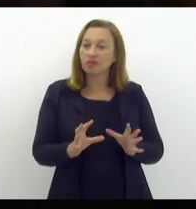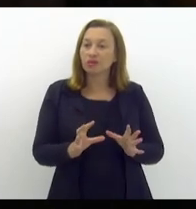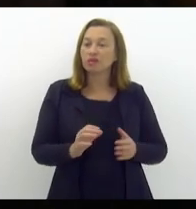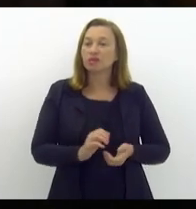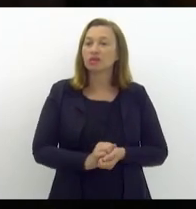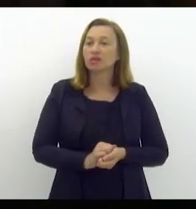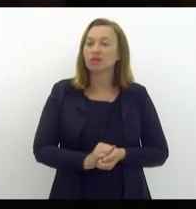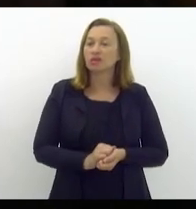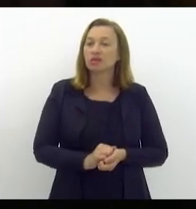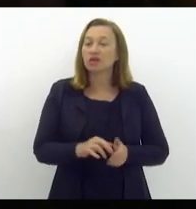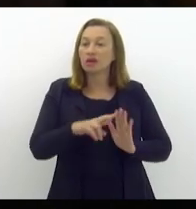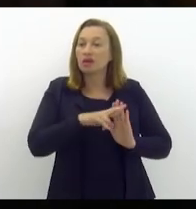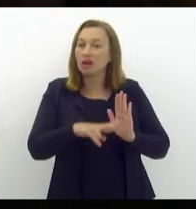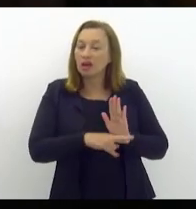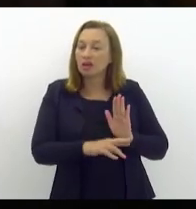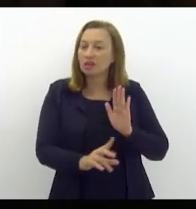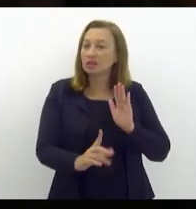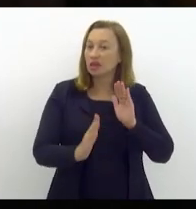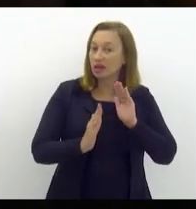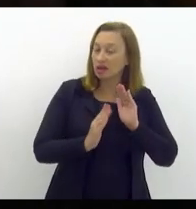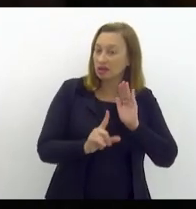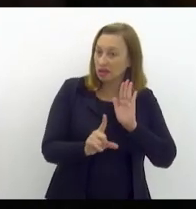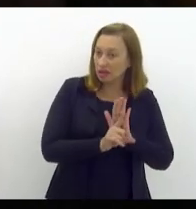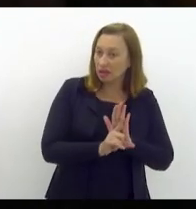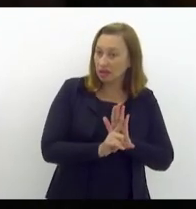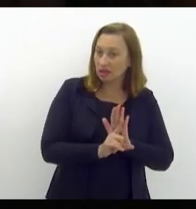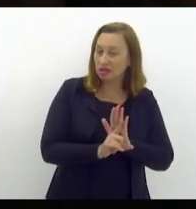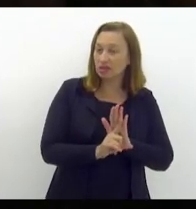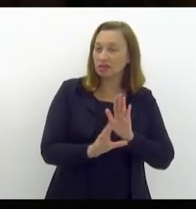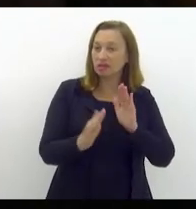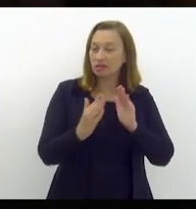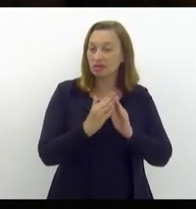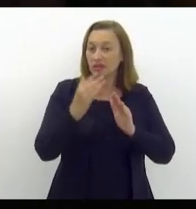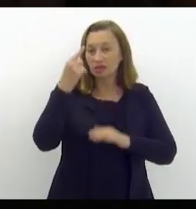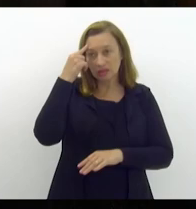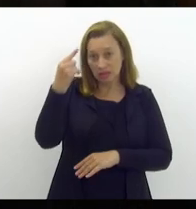regimental, para a defesa das suas ideias.